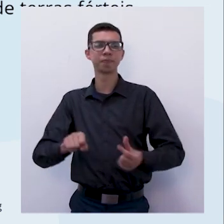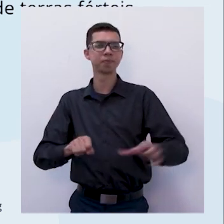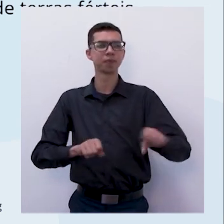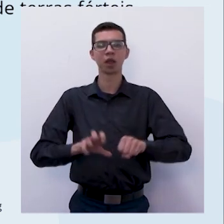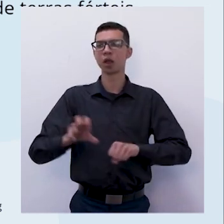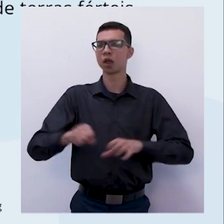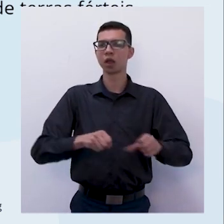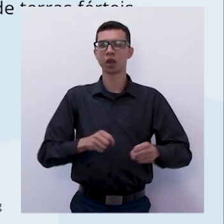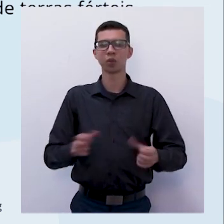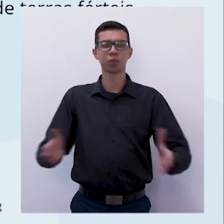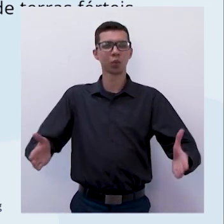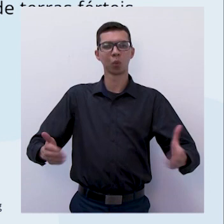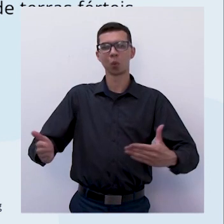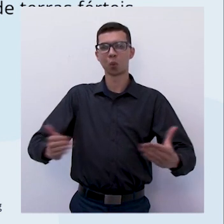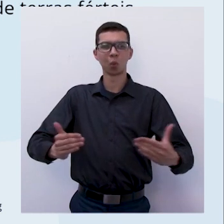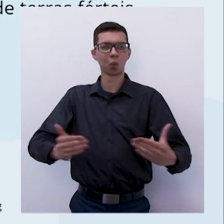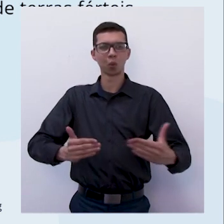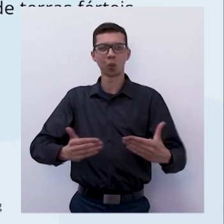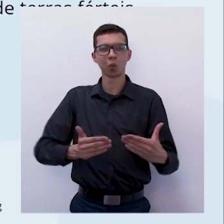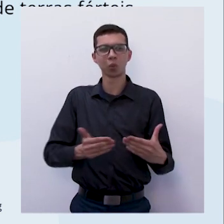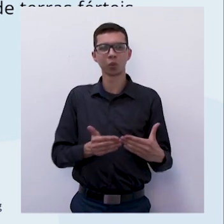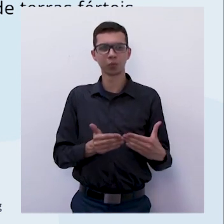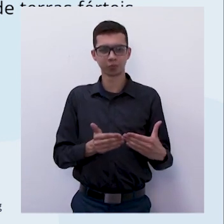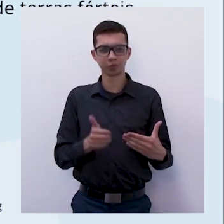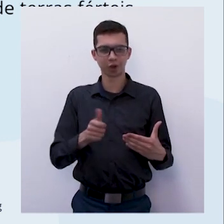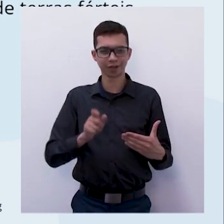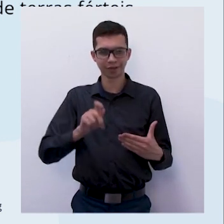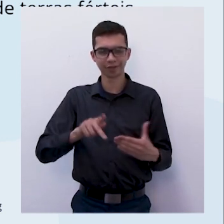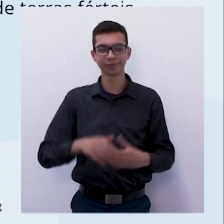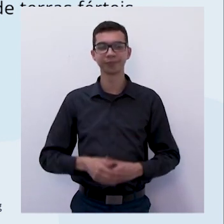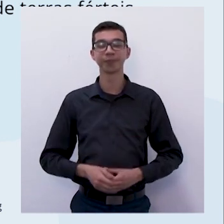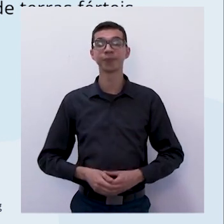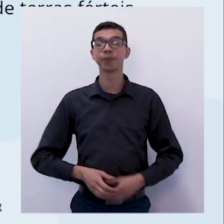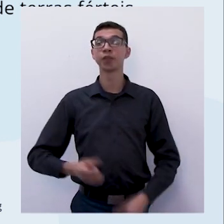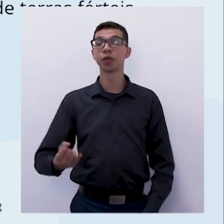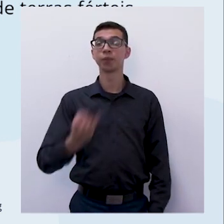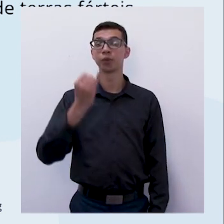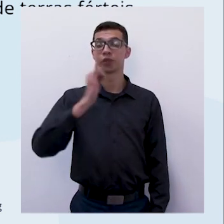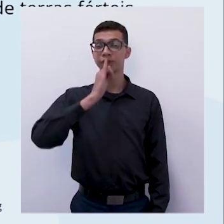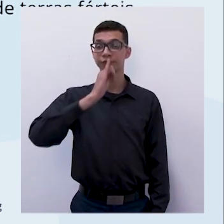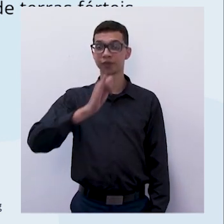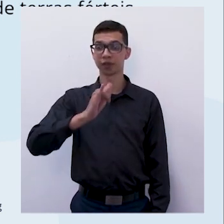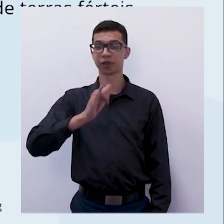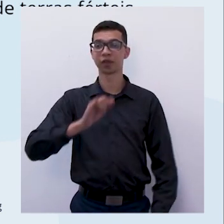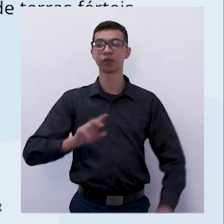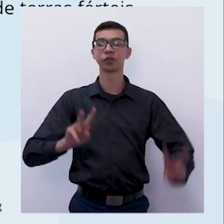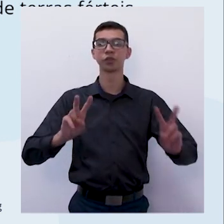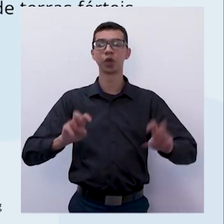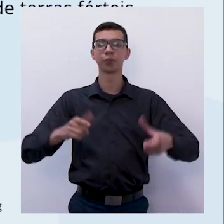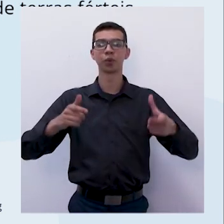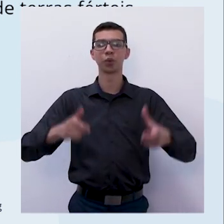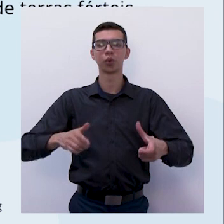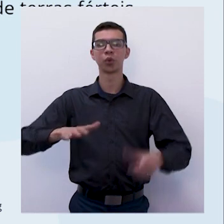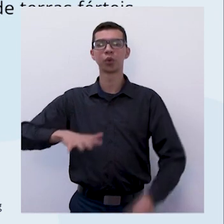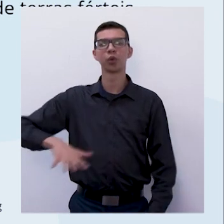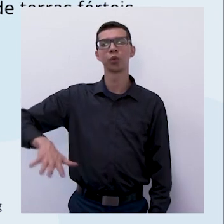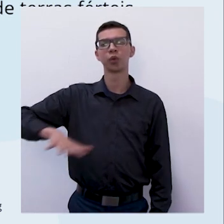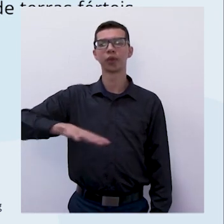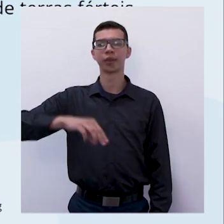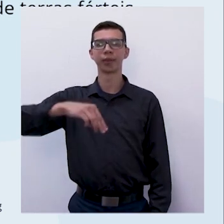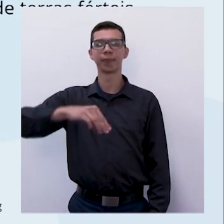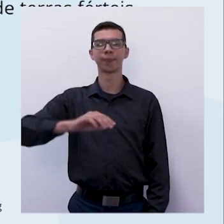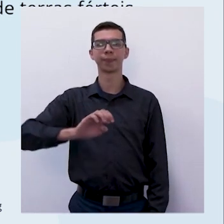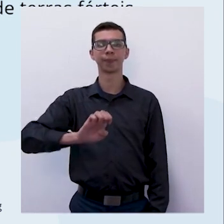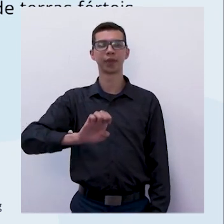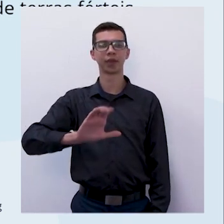Uma coisa interessante que a gente tem que pontuar aqui é a questão da Messênia, tá? A região da Messênia foi